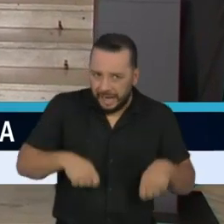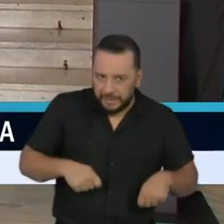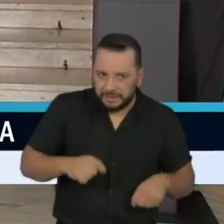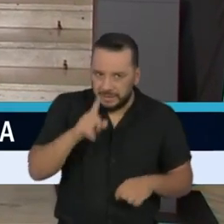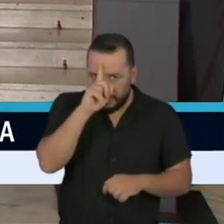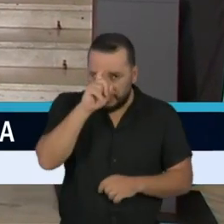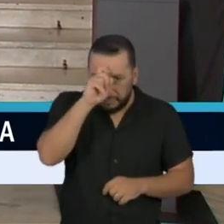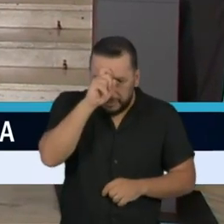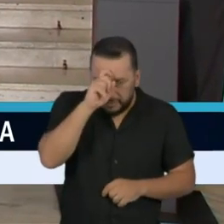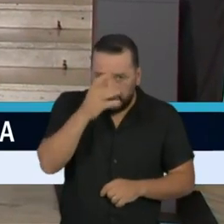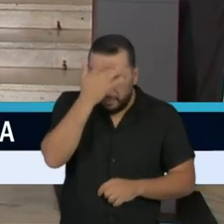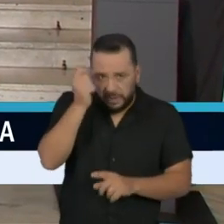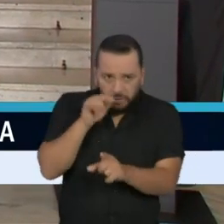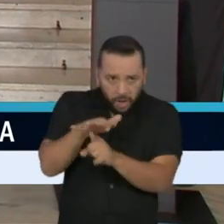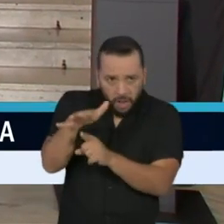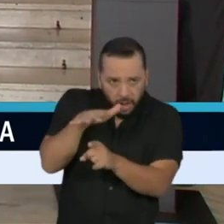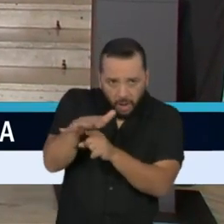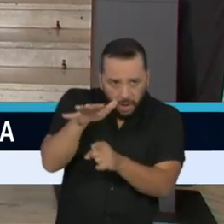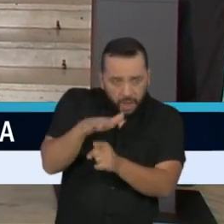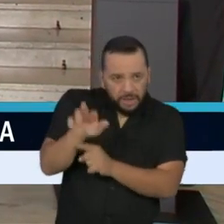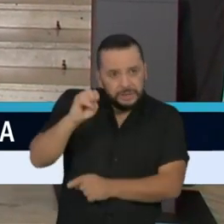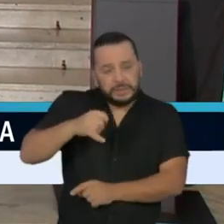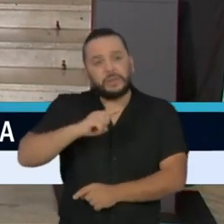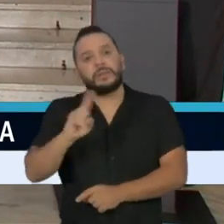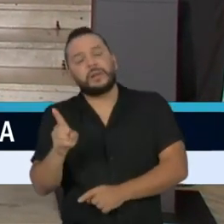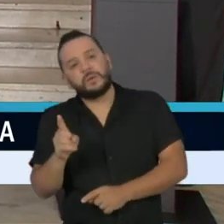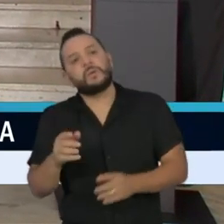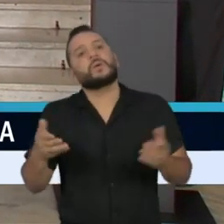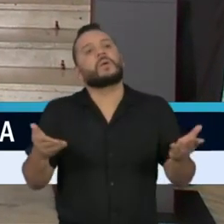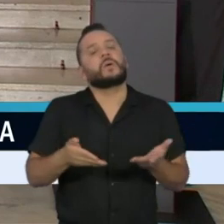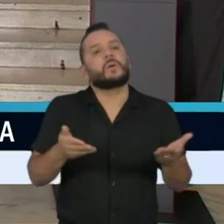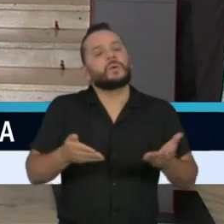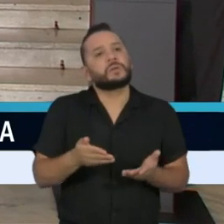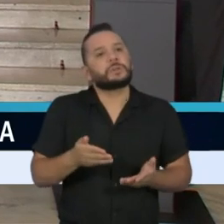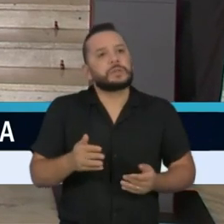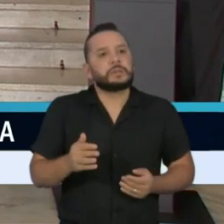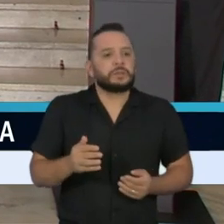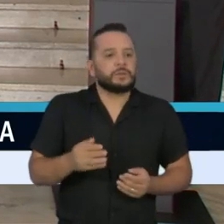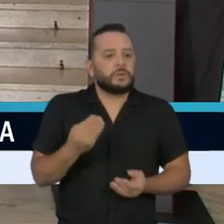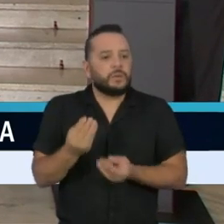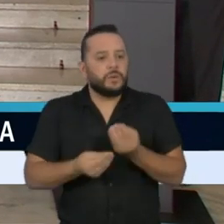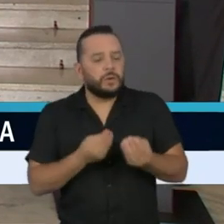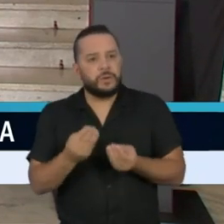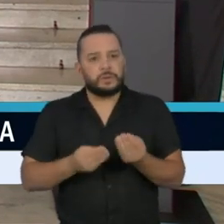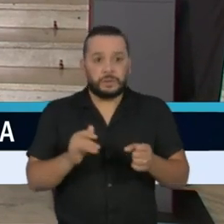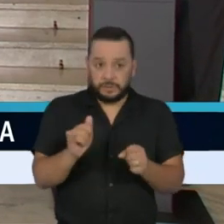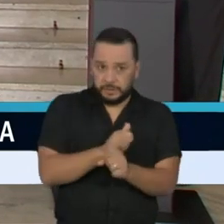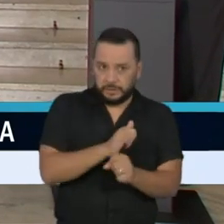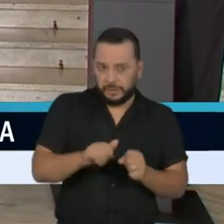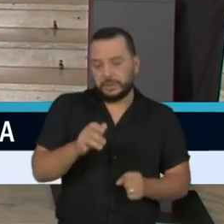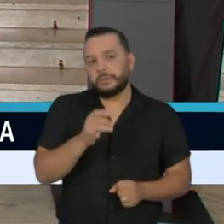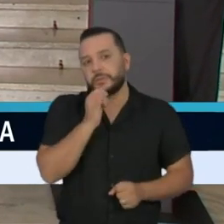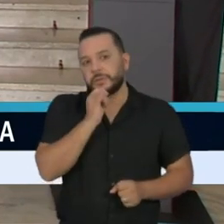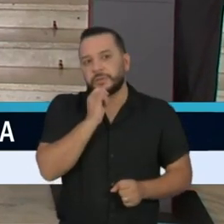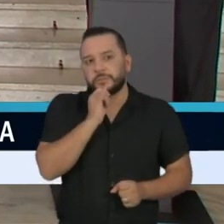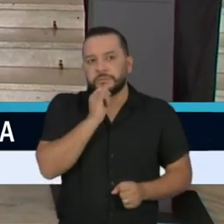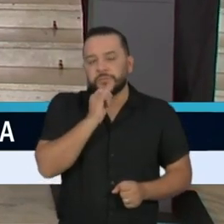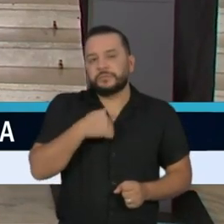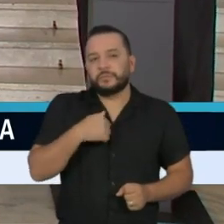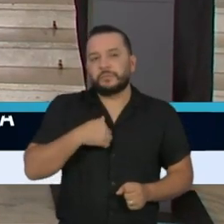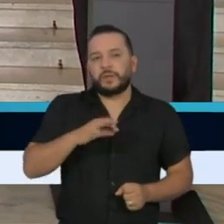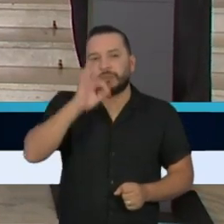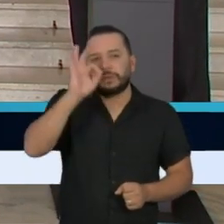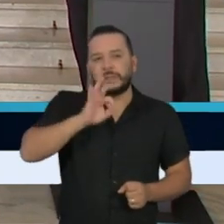hospitalar e se diante dos números atuais, das medidas atuais, principalmente do atual percentual